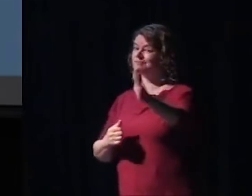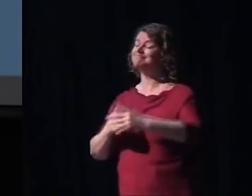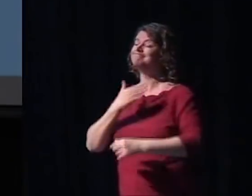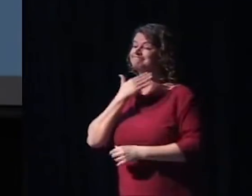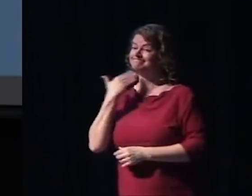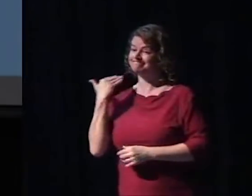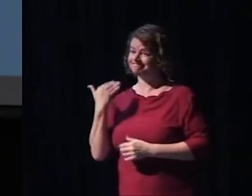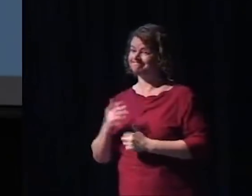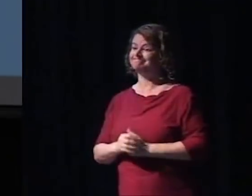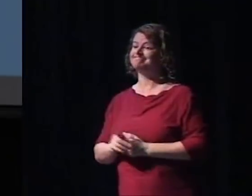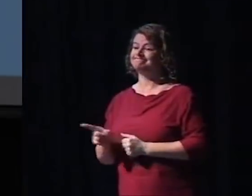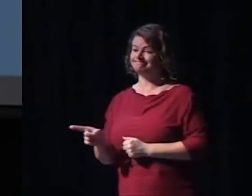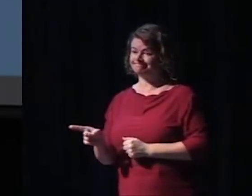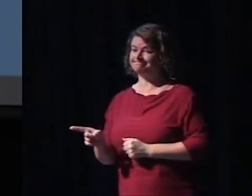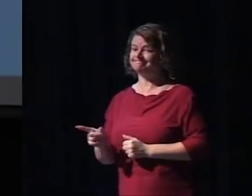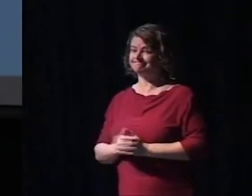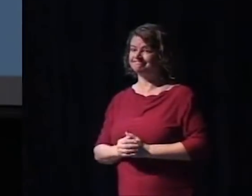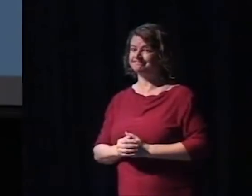mata.